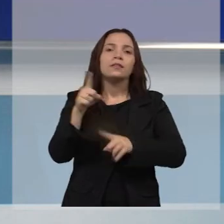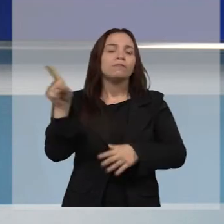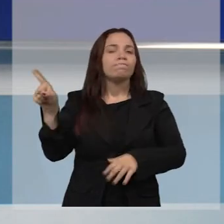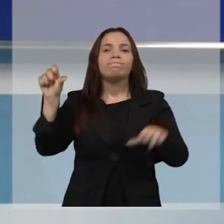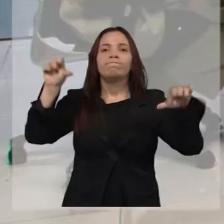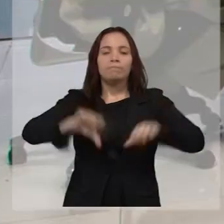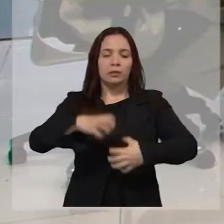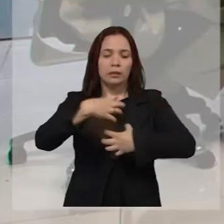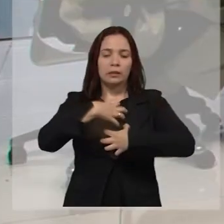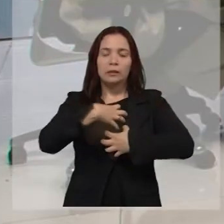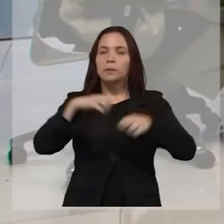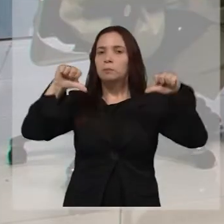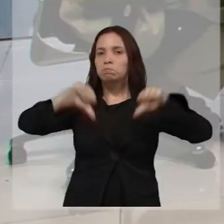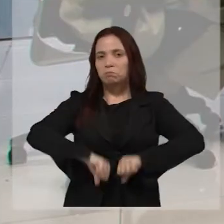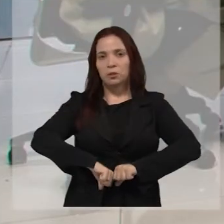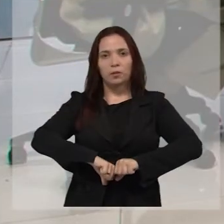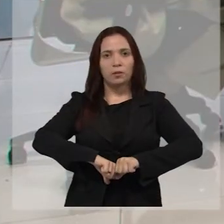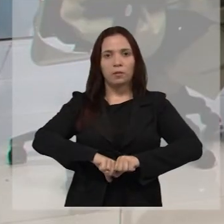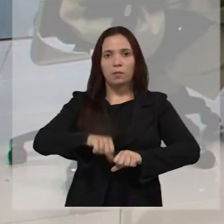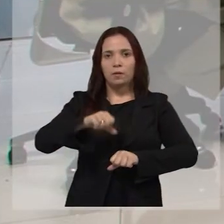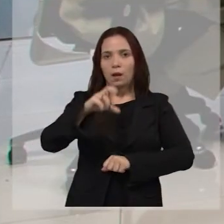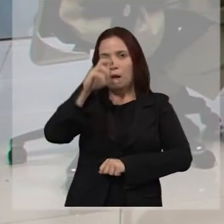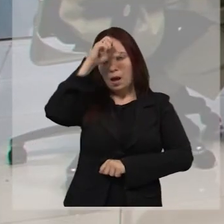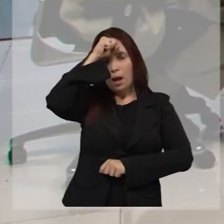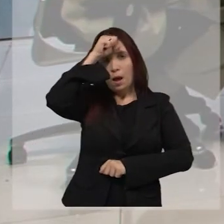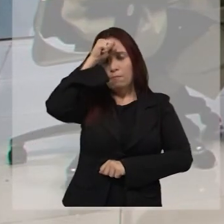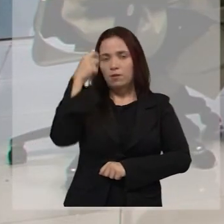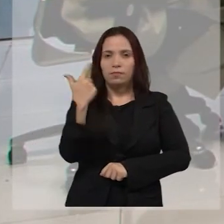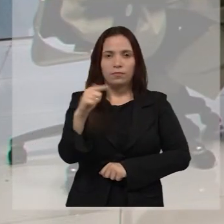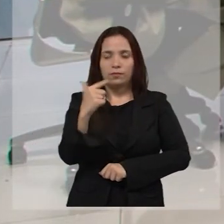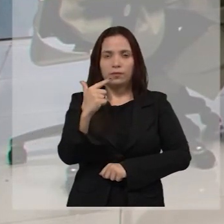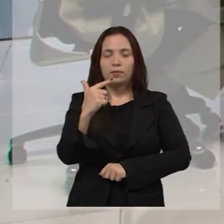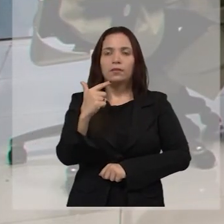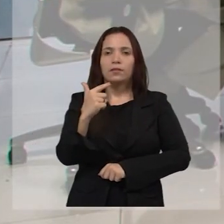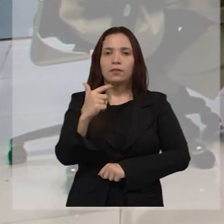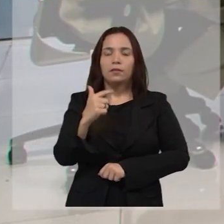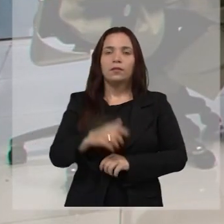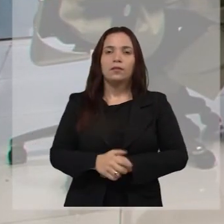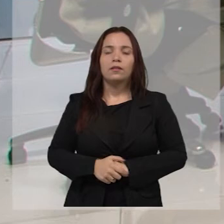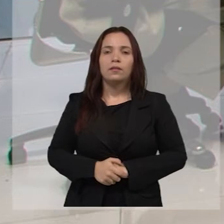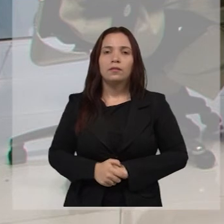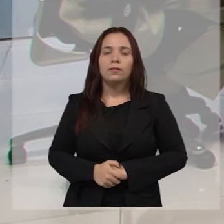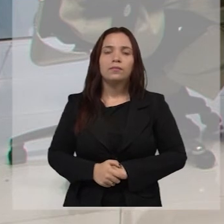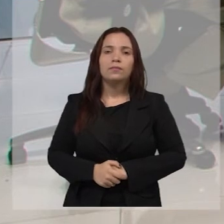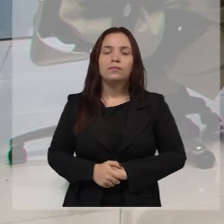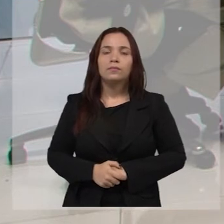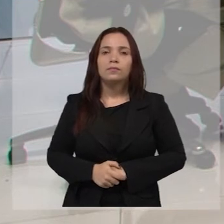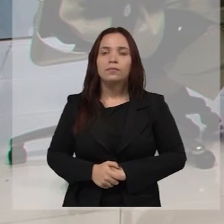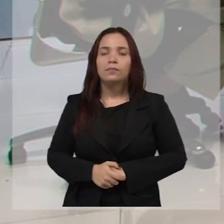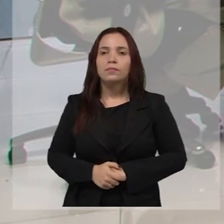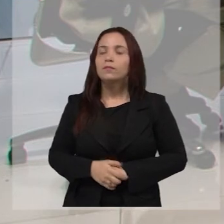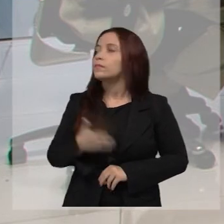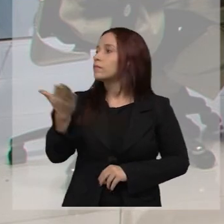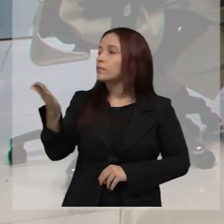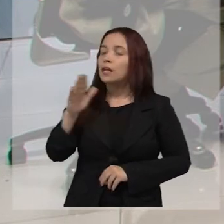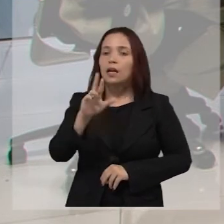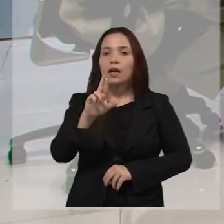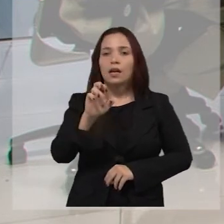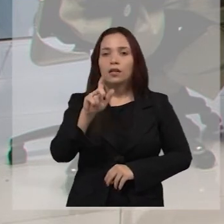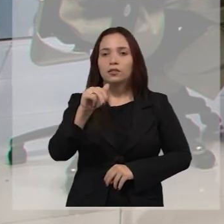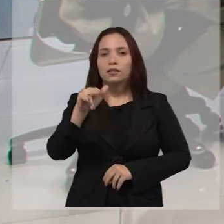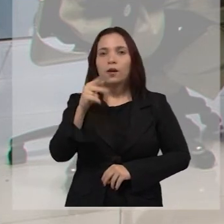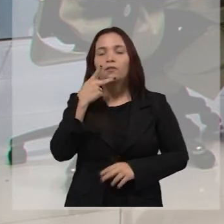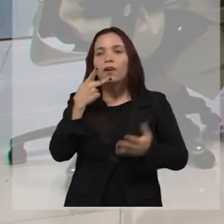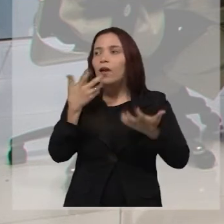vai sair pior. Pior. Que não vai acontecer com os internos lá do Imelda. O Reginaldo estava sugerindo que existisse